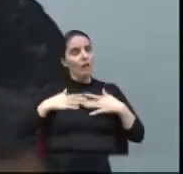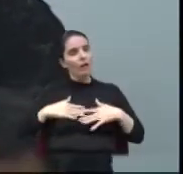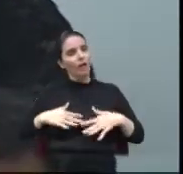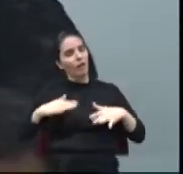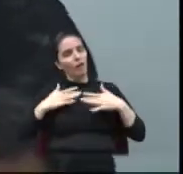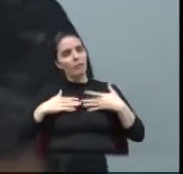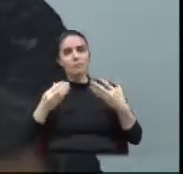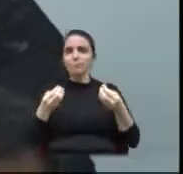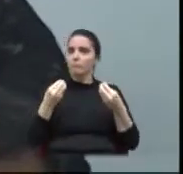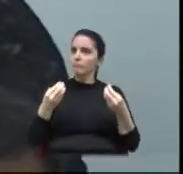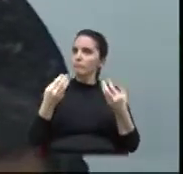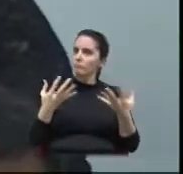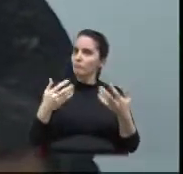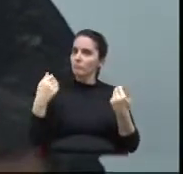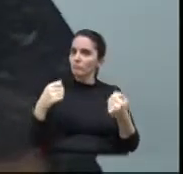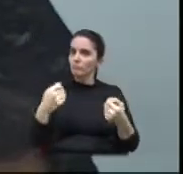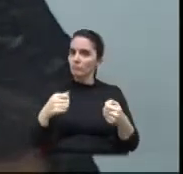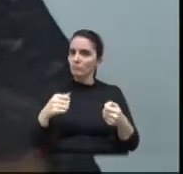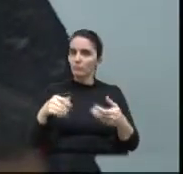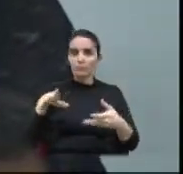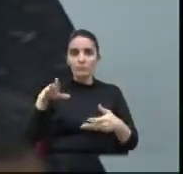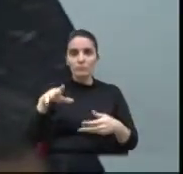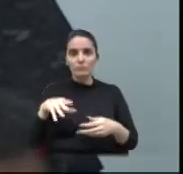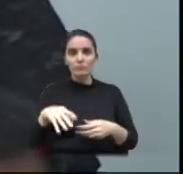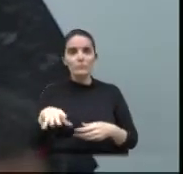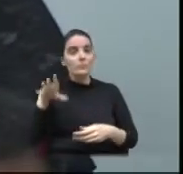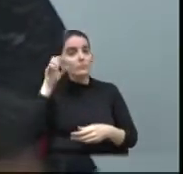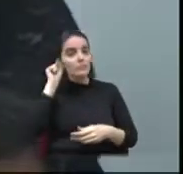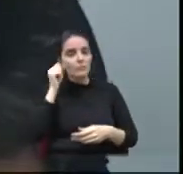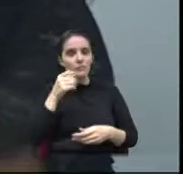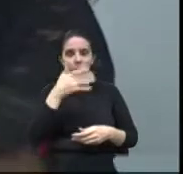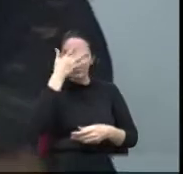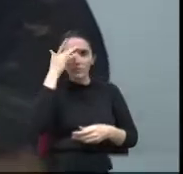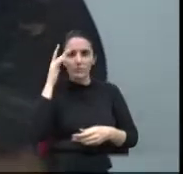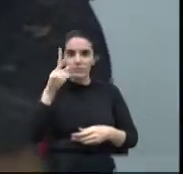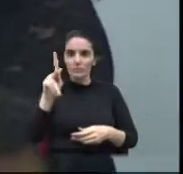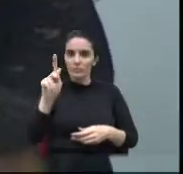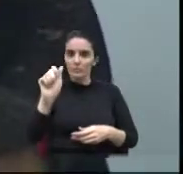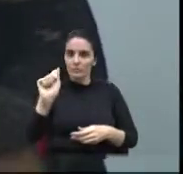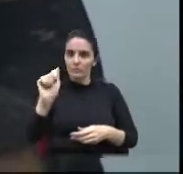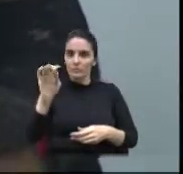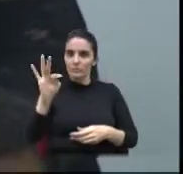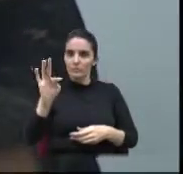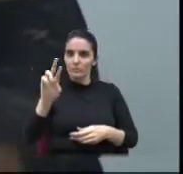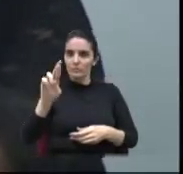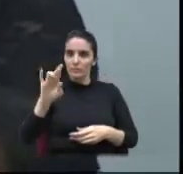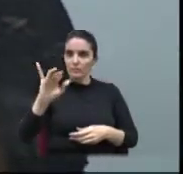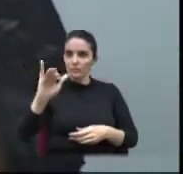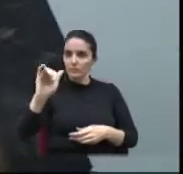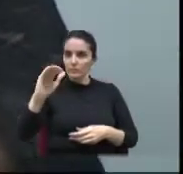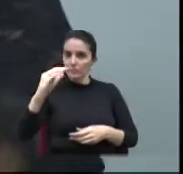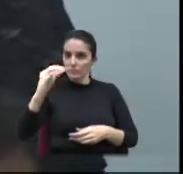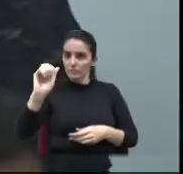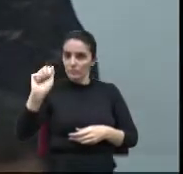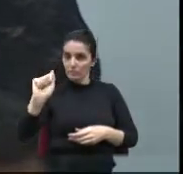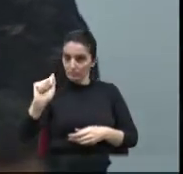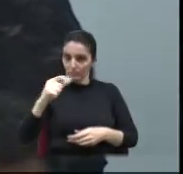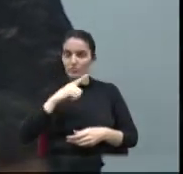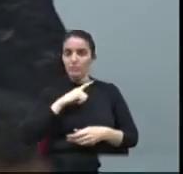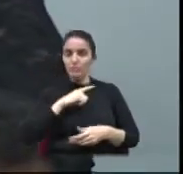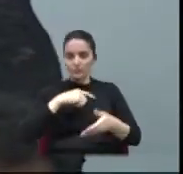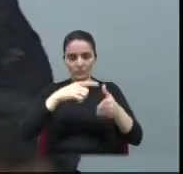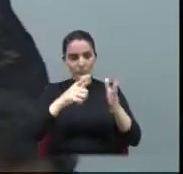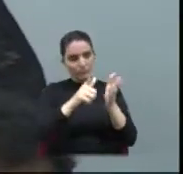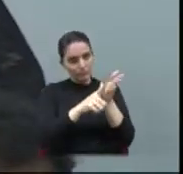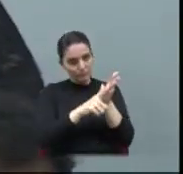ouvir a Patrícia, ouvir a população. Eu fui lá, fizeram baixo assinado, estão todo mundo lá com baixo assinado. Ó, a situação